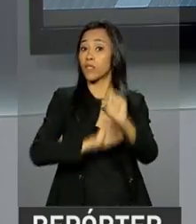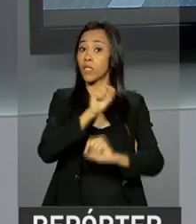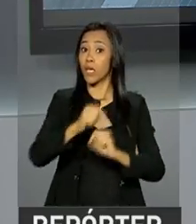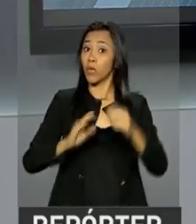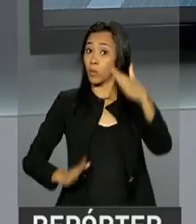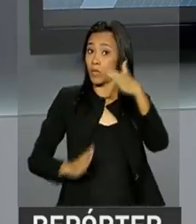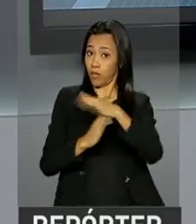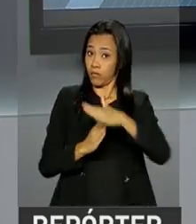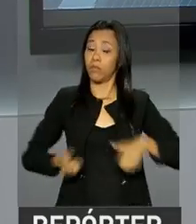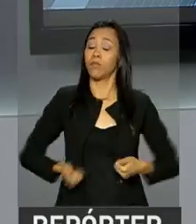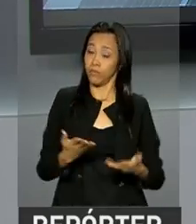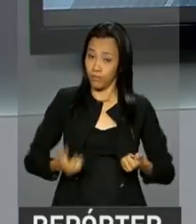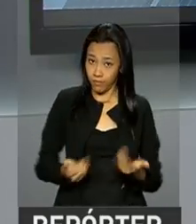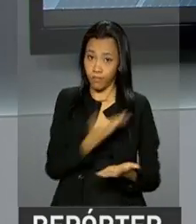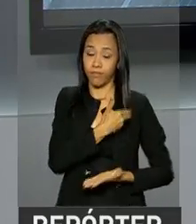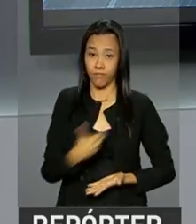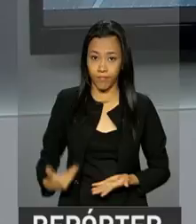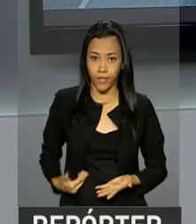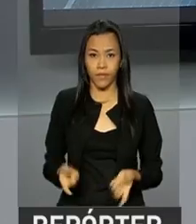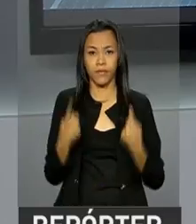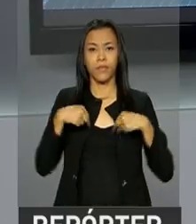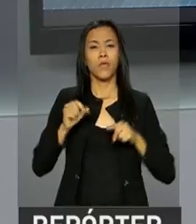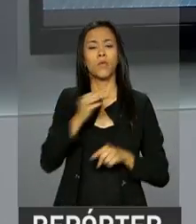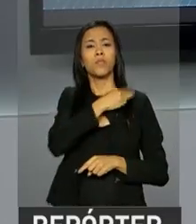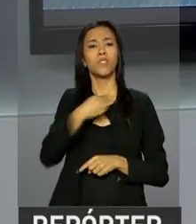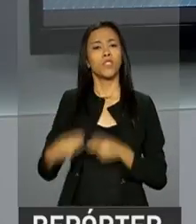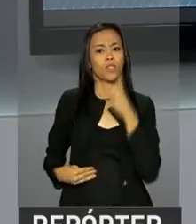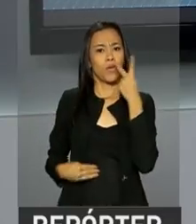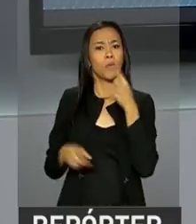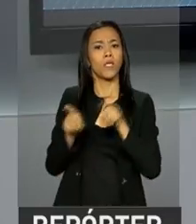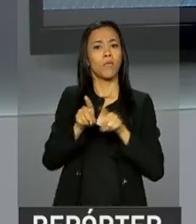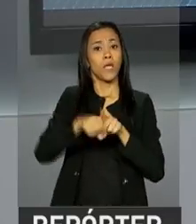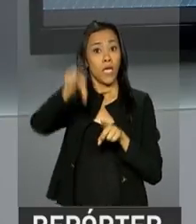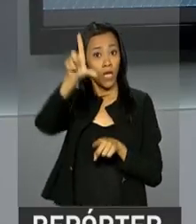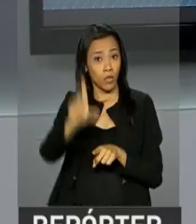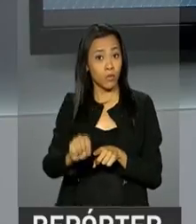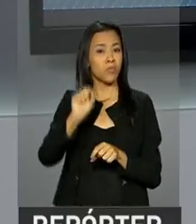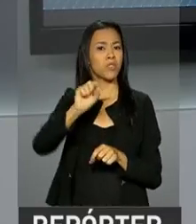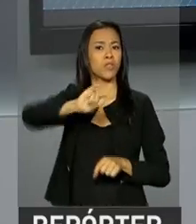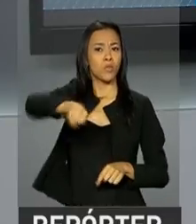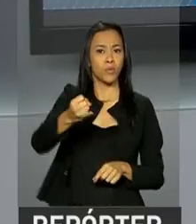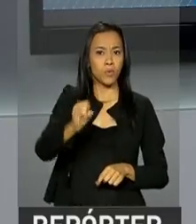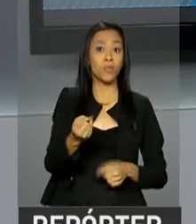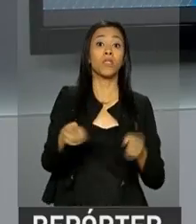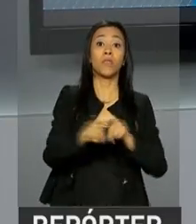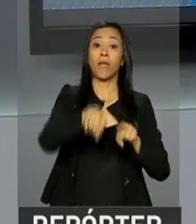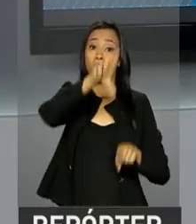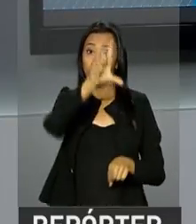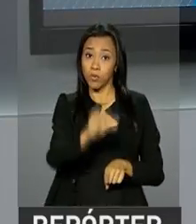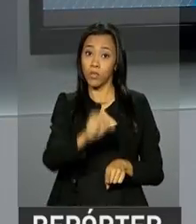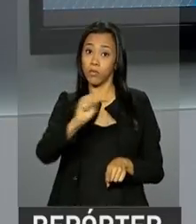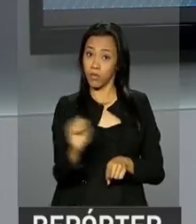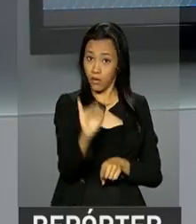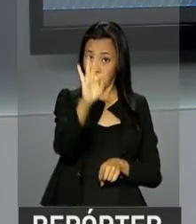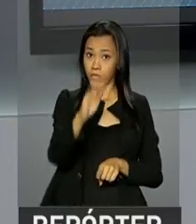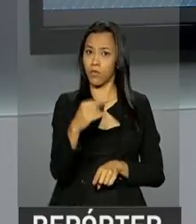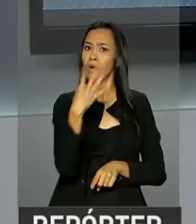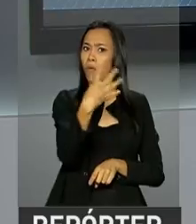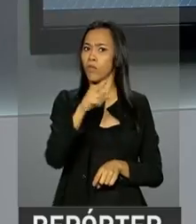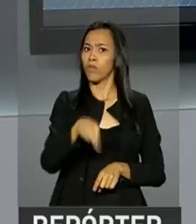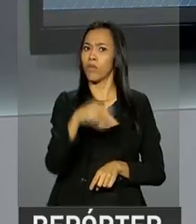o teto para os gastos públicos o ministro falou também da redução da taxa básica de juros e da queda da inflação que está em